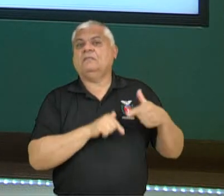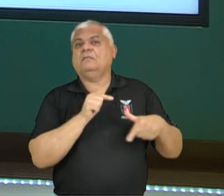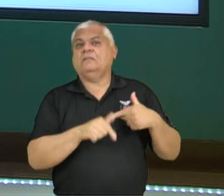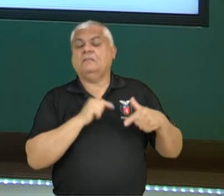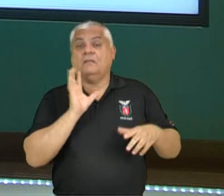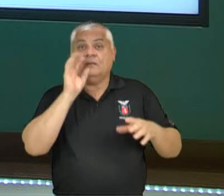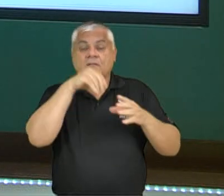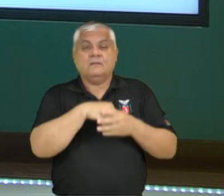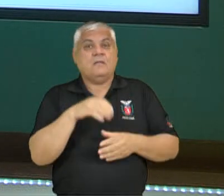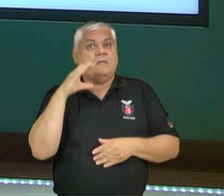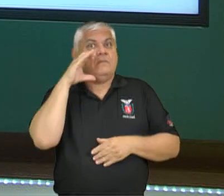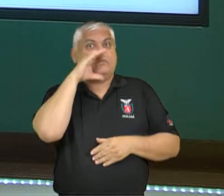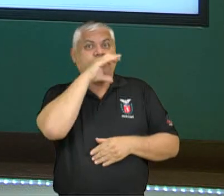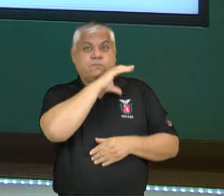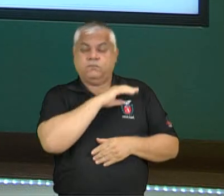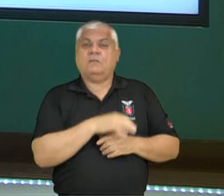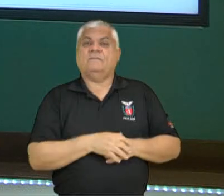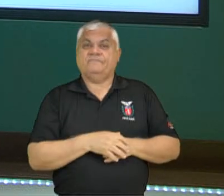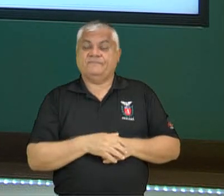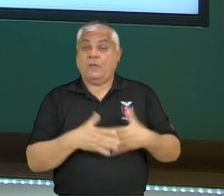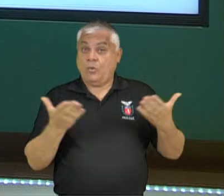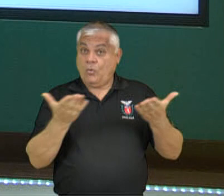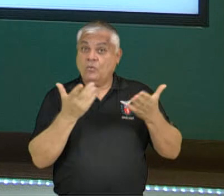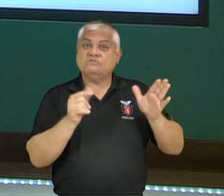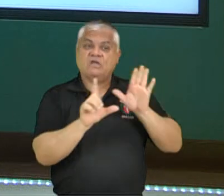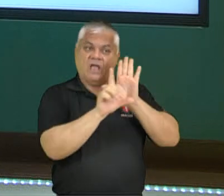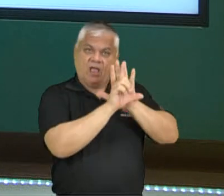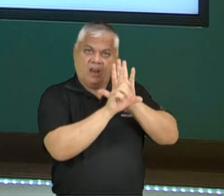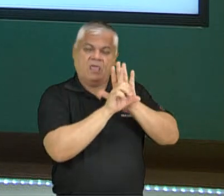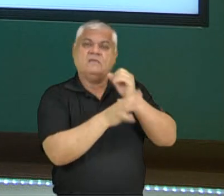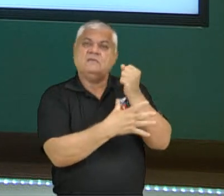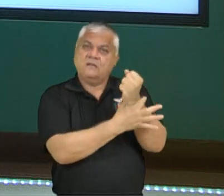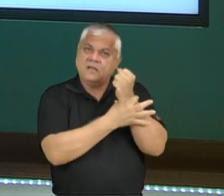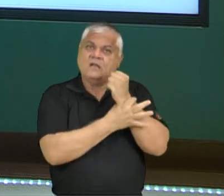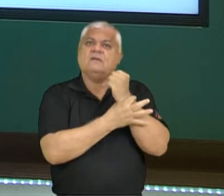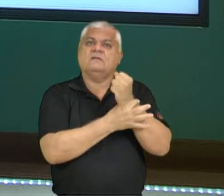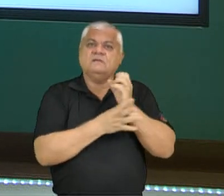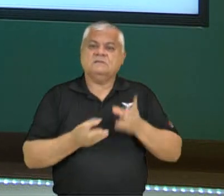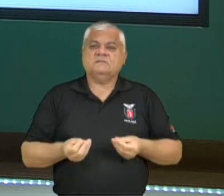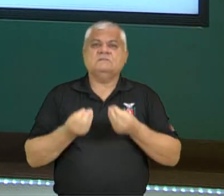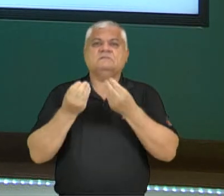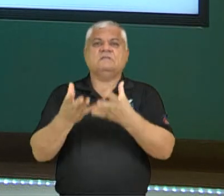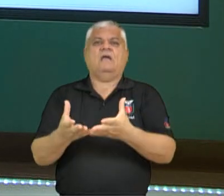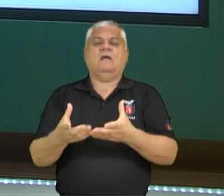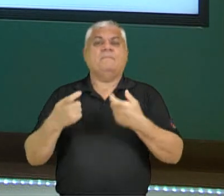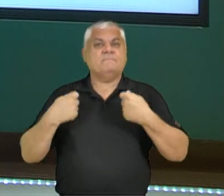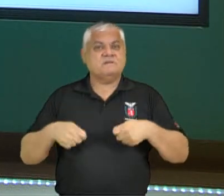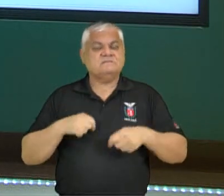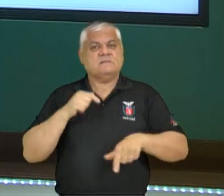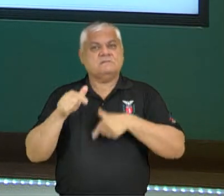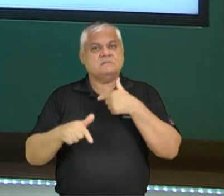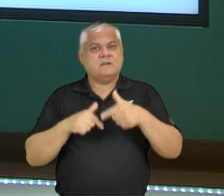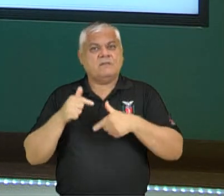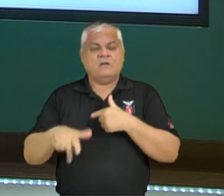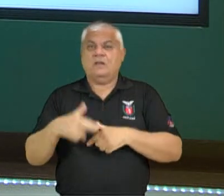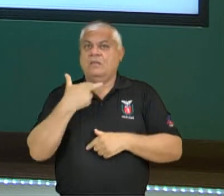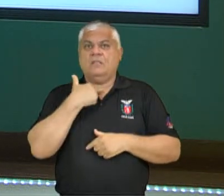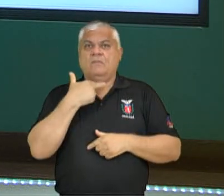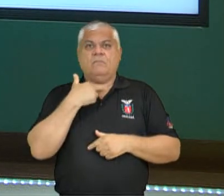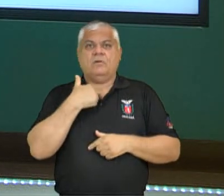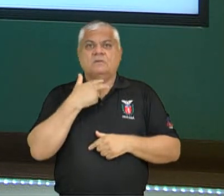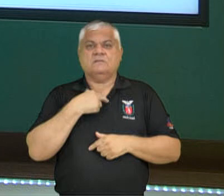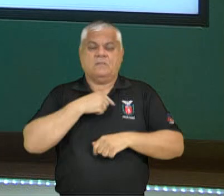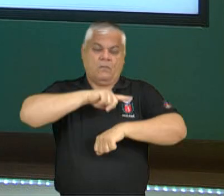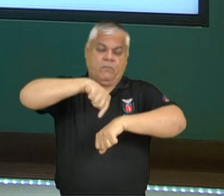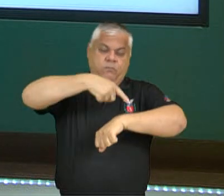Revolução Industrial. Hoje nós sabemos que a legislação garante, né, que as condições de trabalho não sejam insalubres.